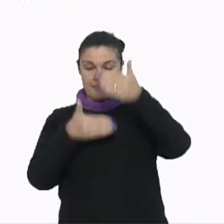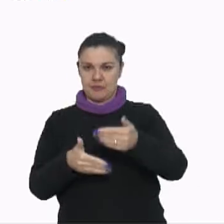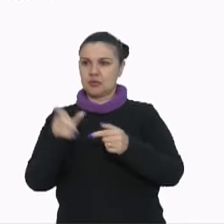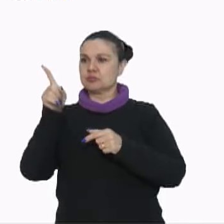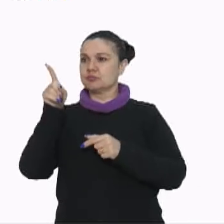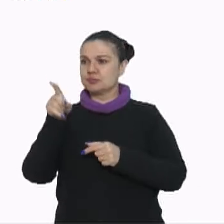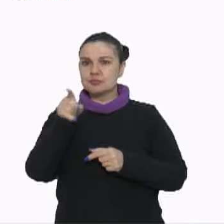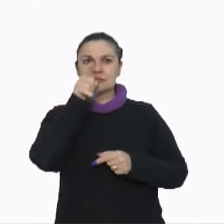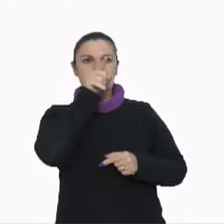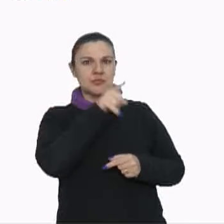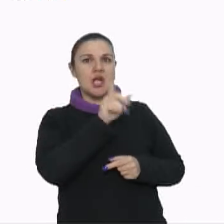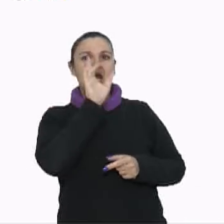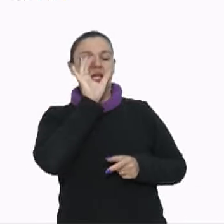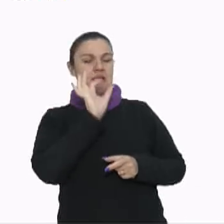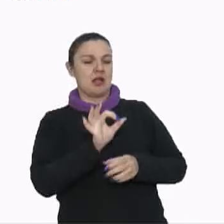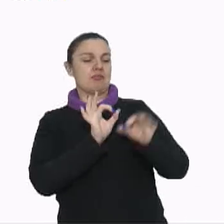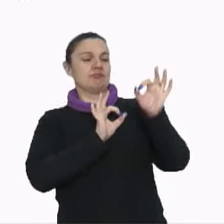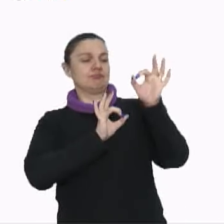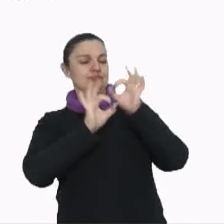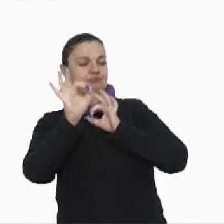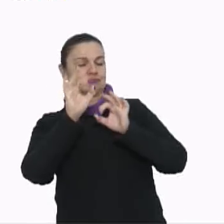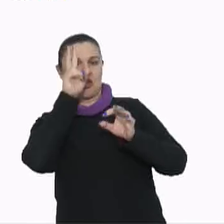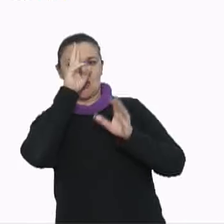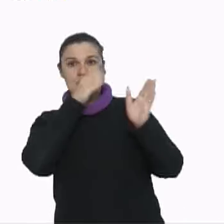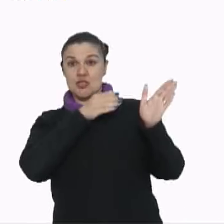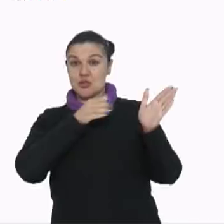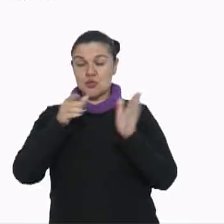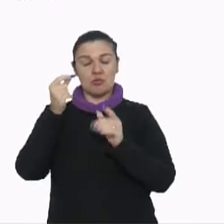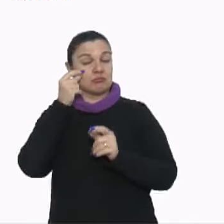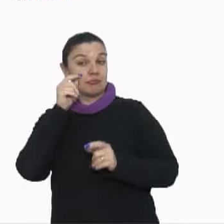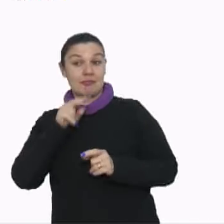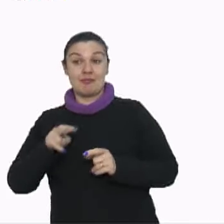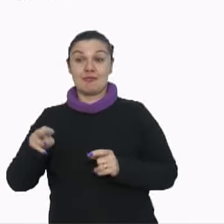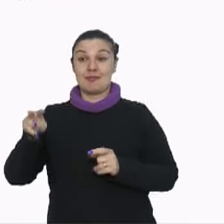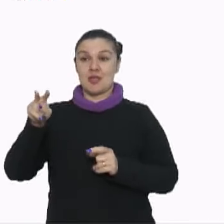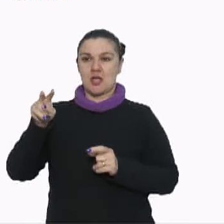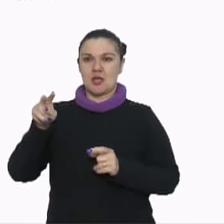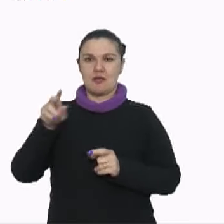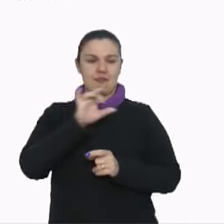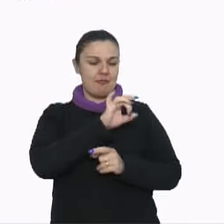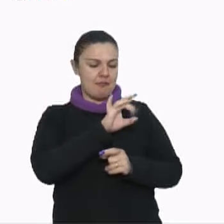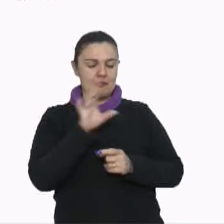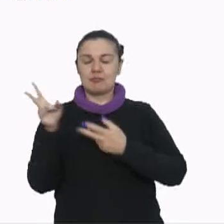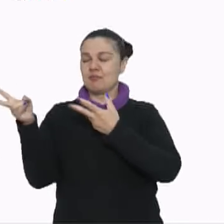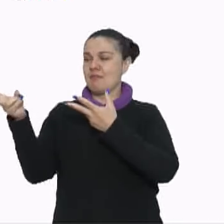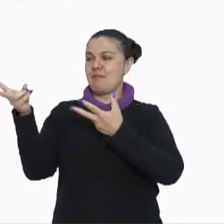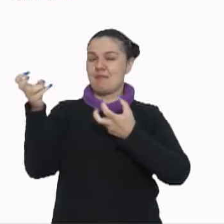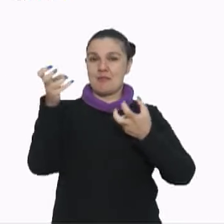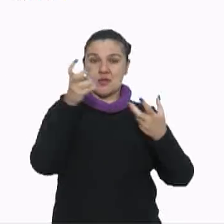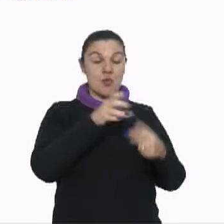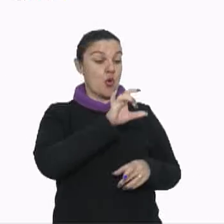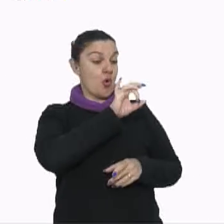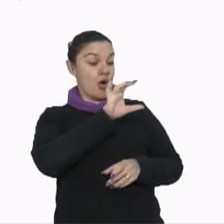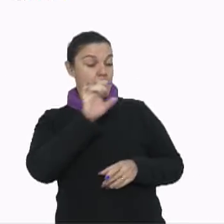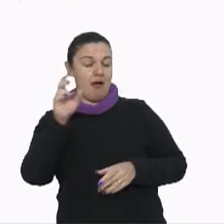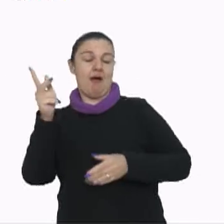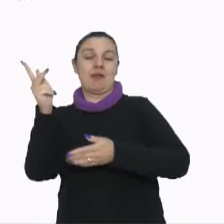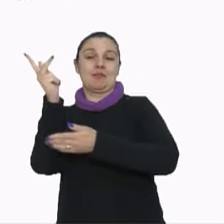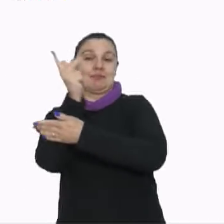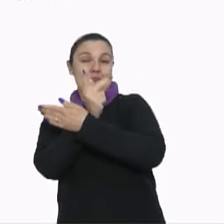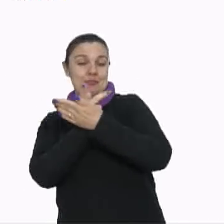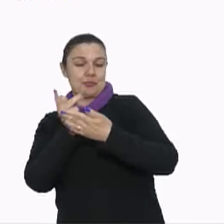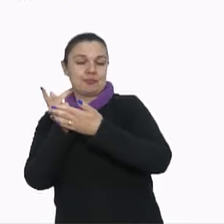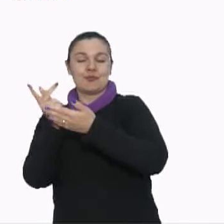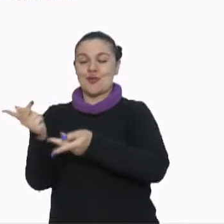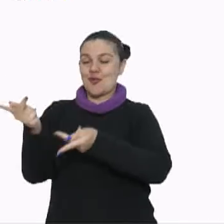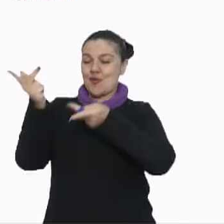cada um pode montar a sua própria história a partir do que vê e de suas percepções. Cada obra convida para um